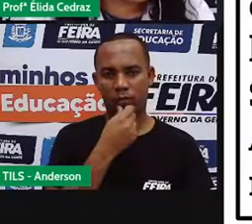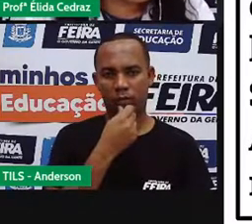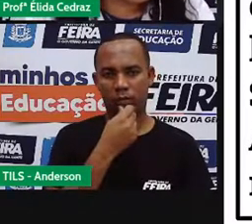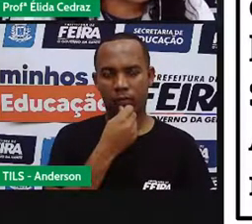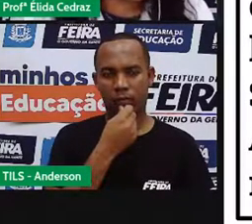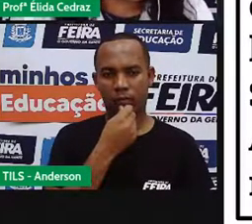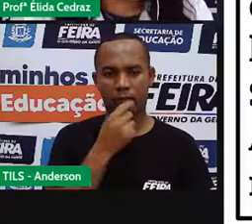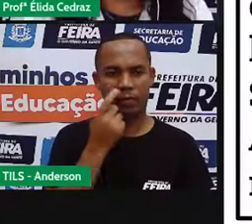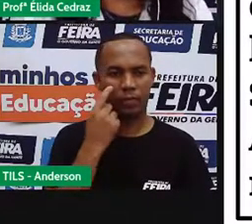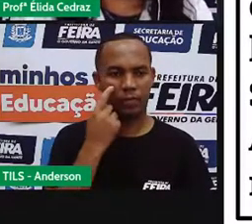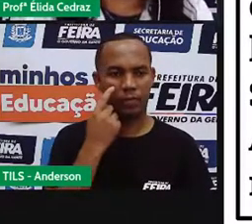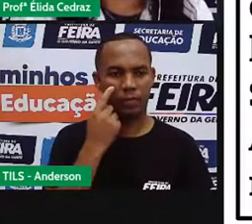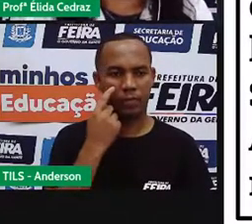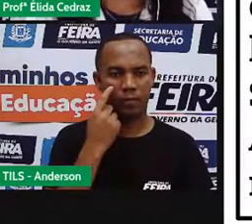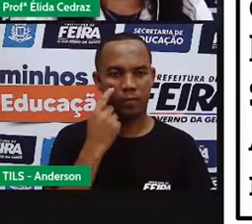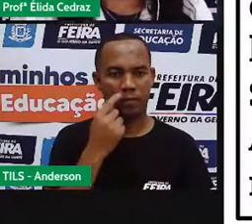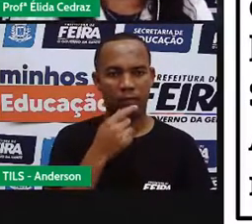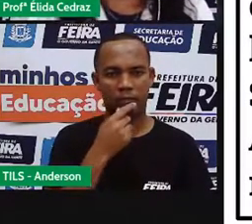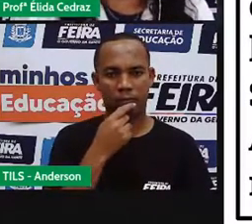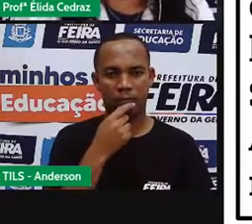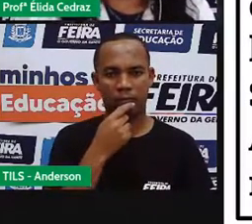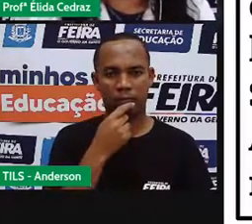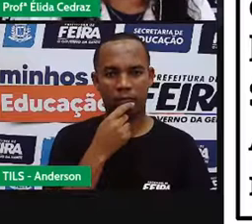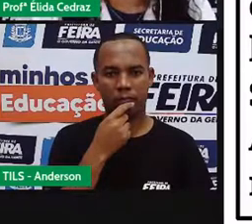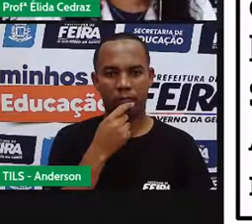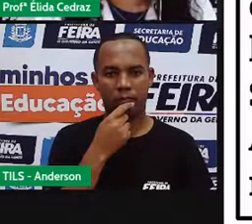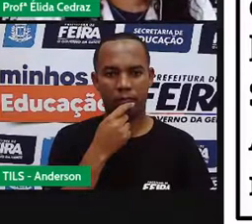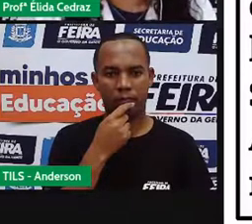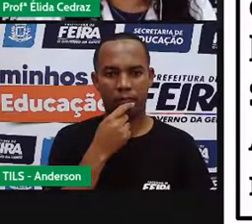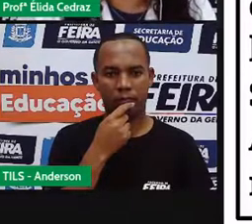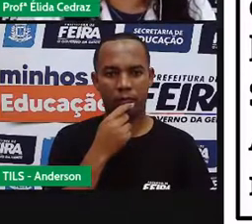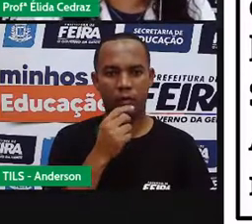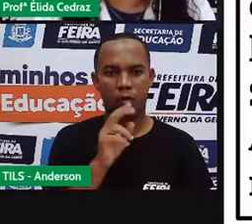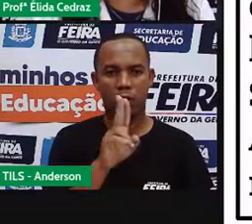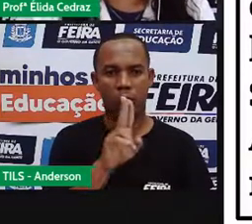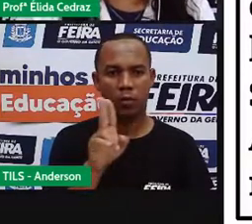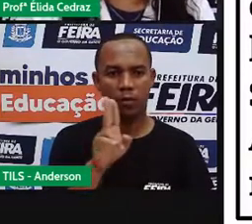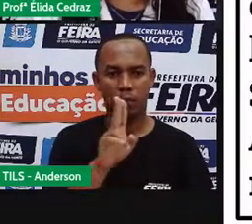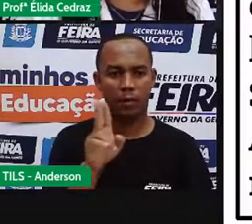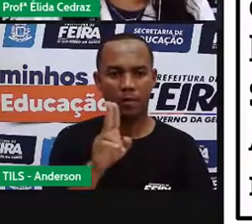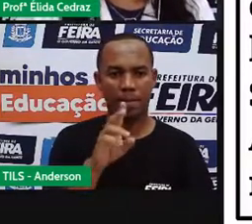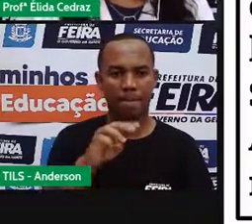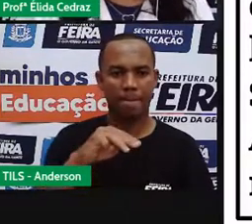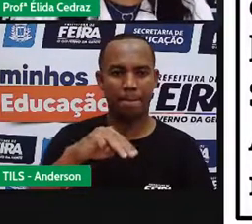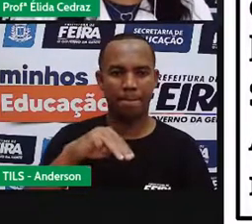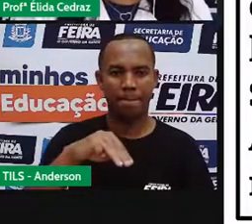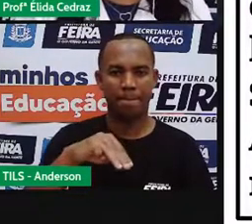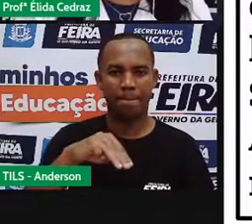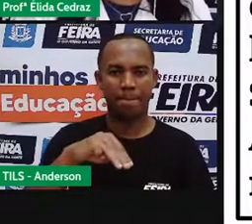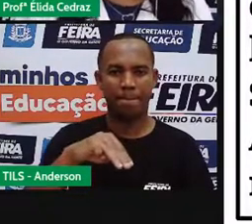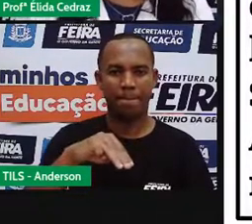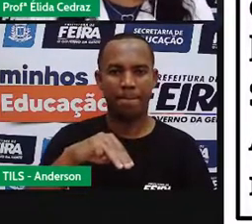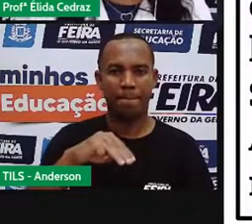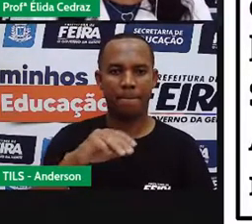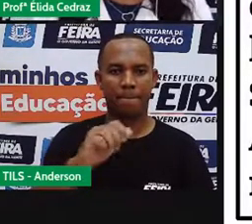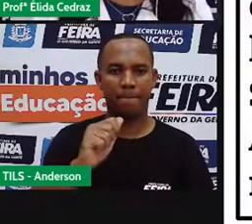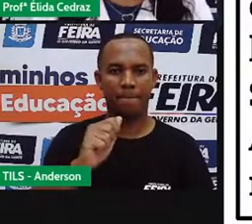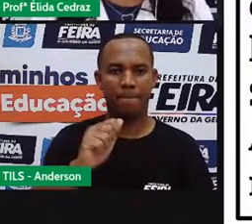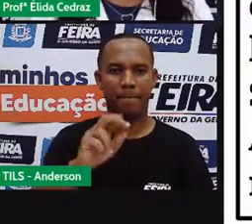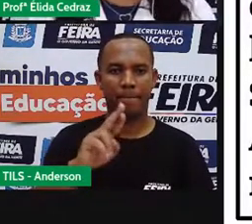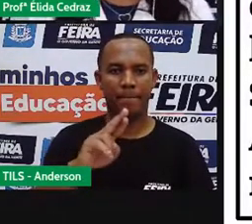1761. A Pró vai explicar o que é esse nome, mártir. O mártir, ele é aquela pessoa que